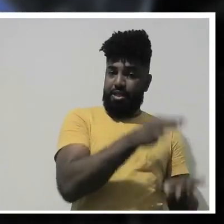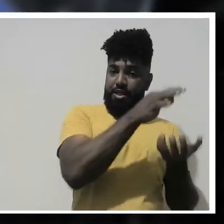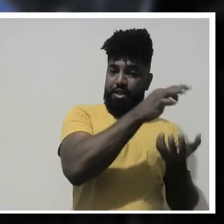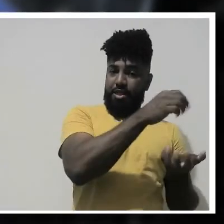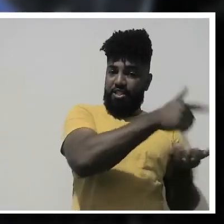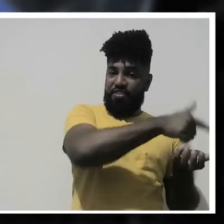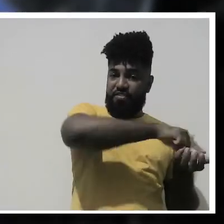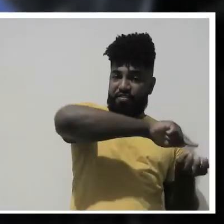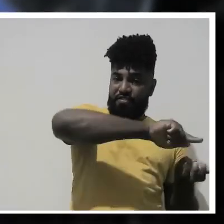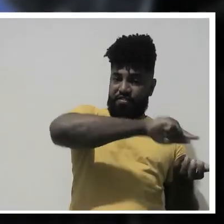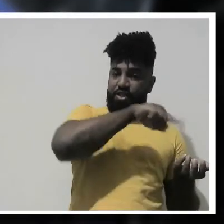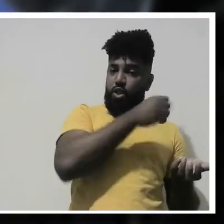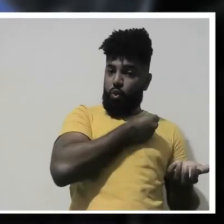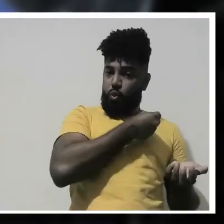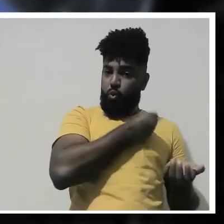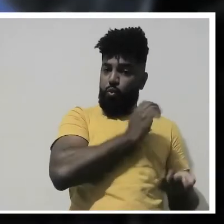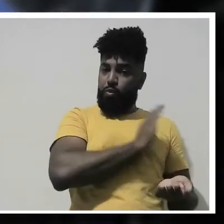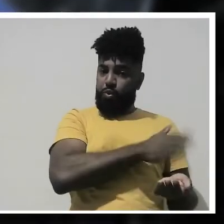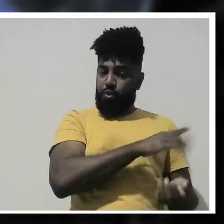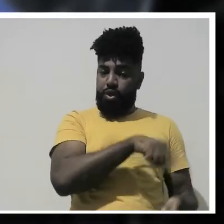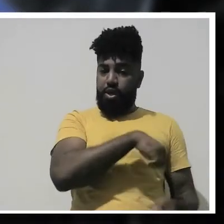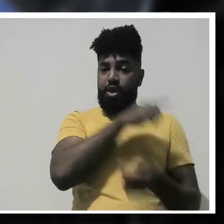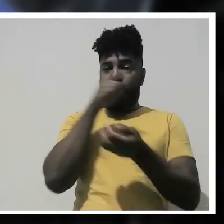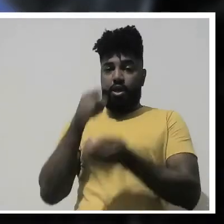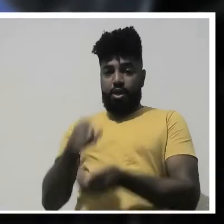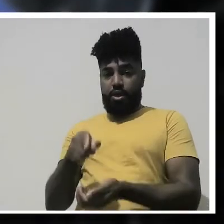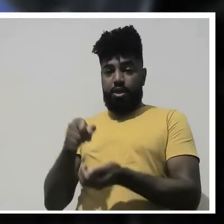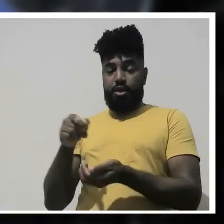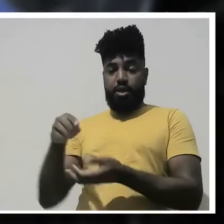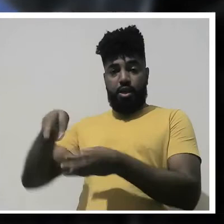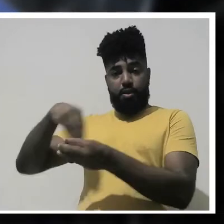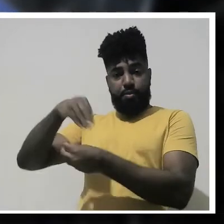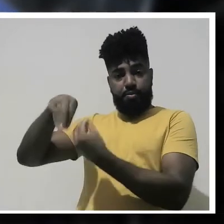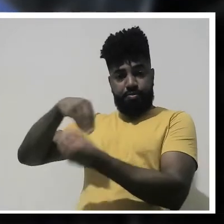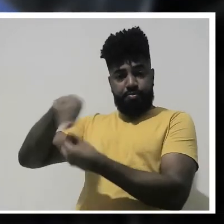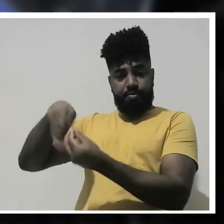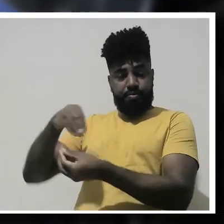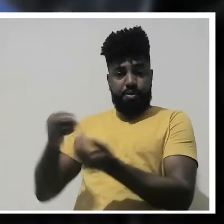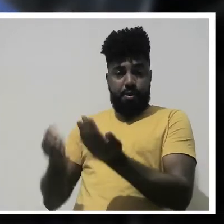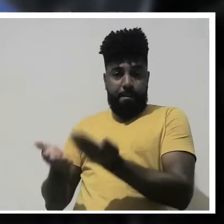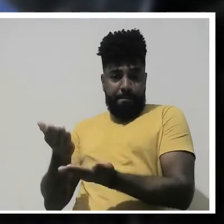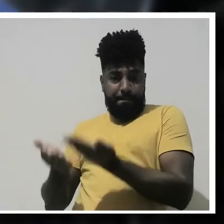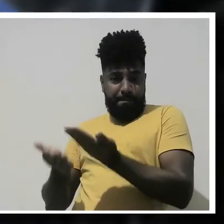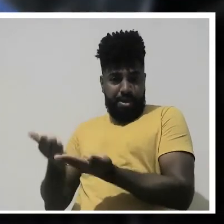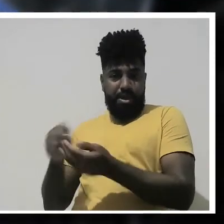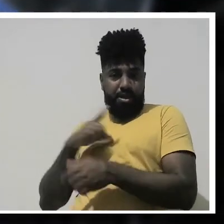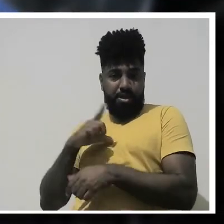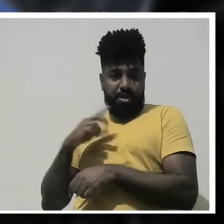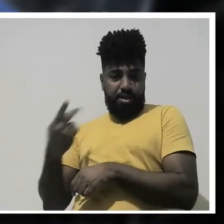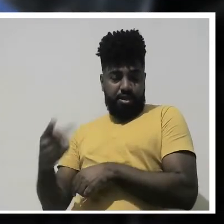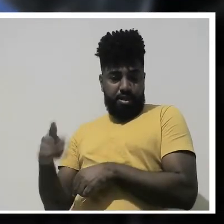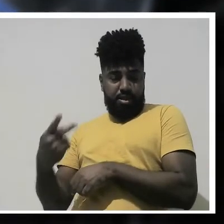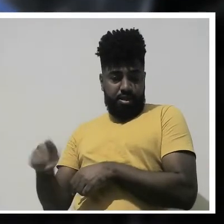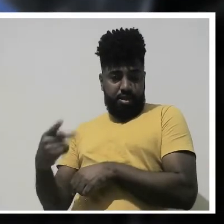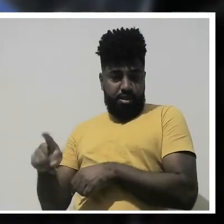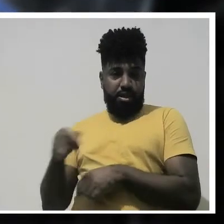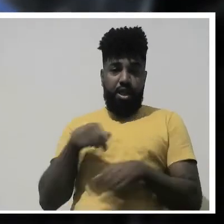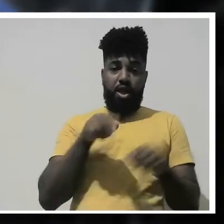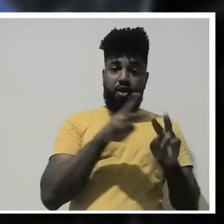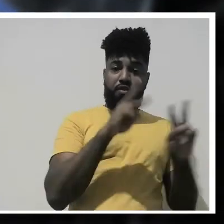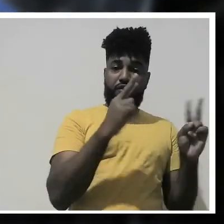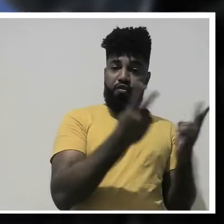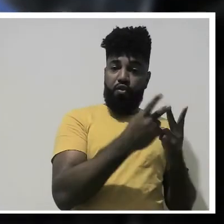piquenômetro vazio, que a gente já tem esse valor, e aí você tem a massa da solução. Sabendo então o volume do piquenômetro, que a gente descobriu